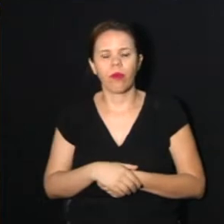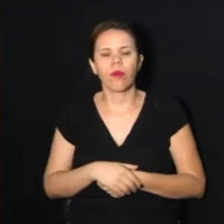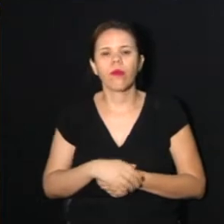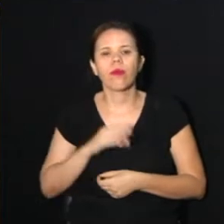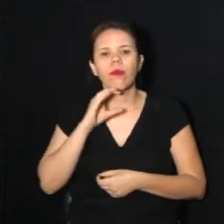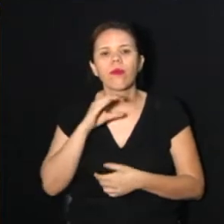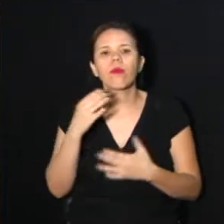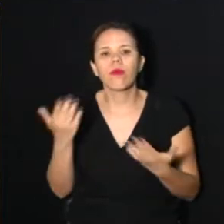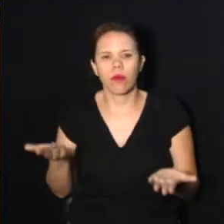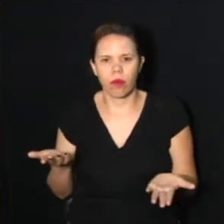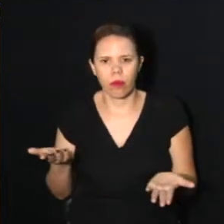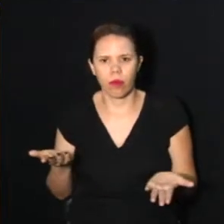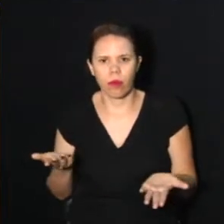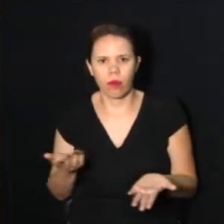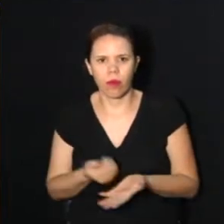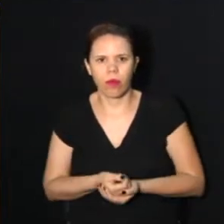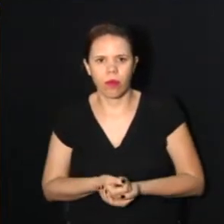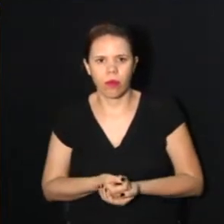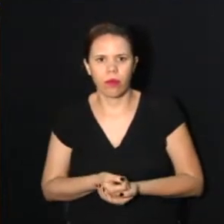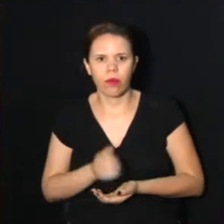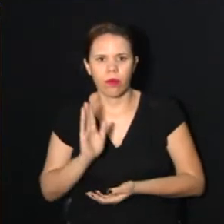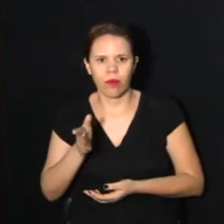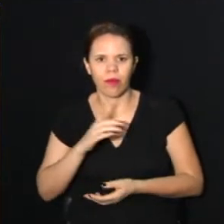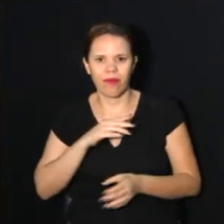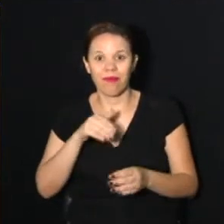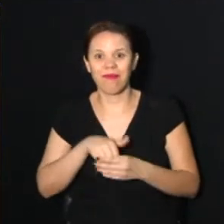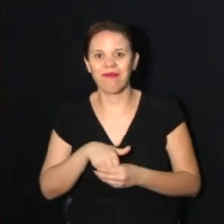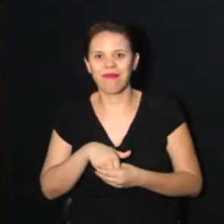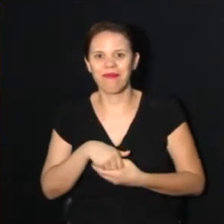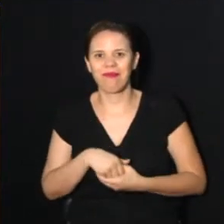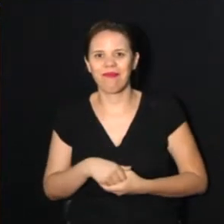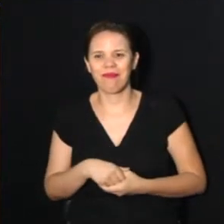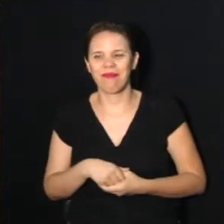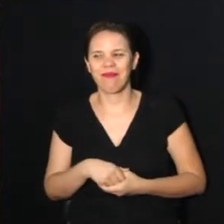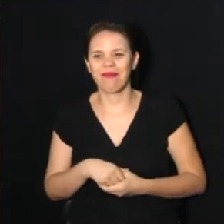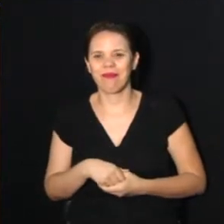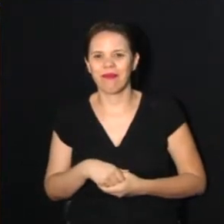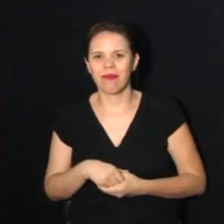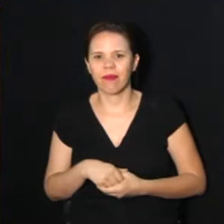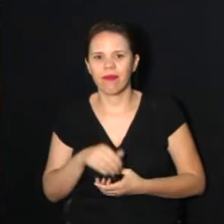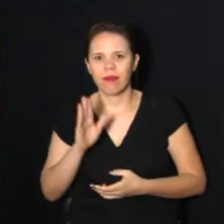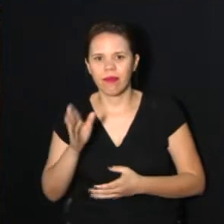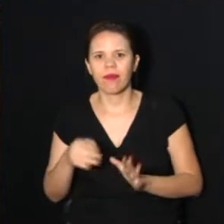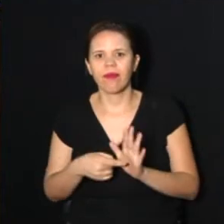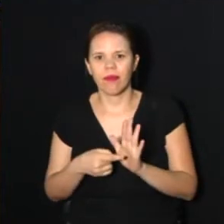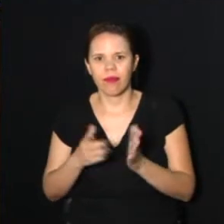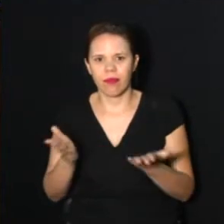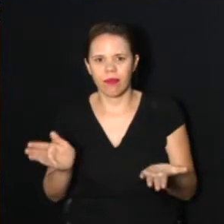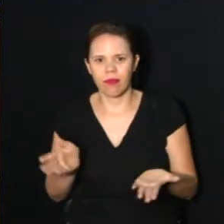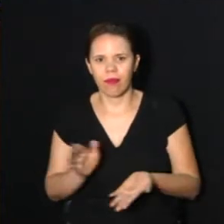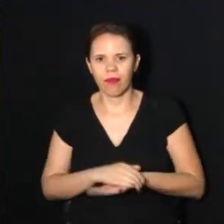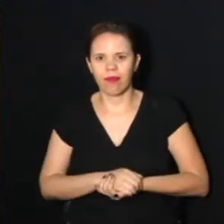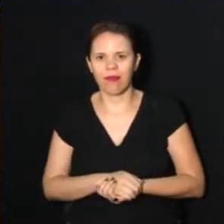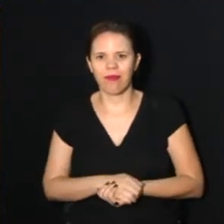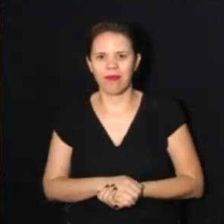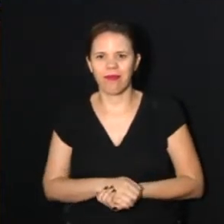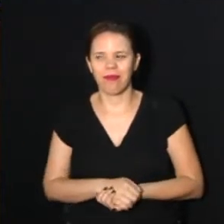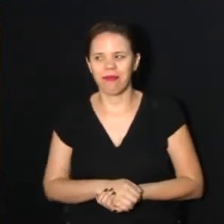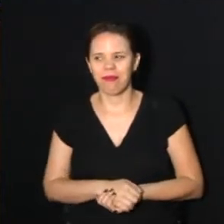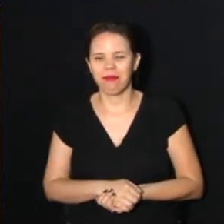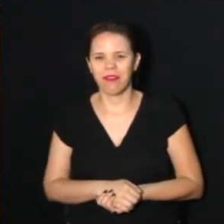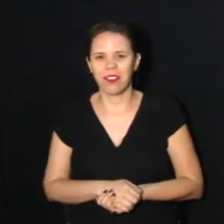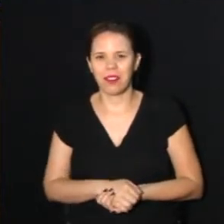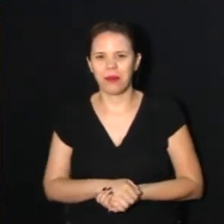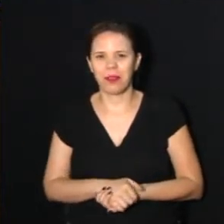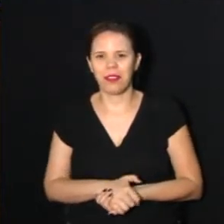PT. Eu já votei, senhor presidente. Senhor, desculpa, o senhor deu, inclusive, o parecer. Antônio Flores já